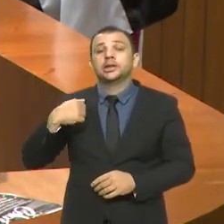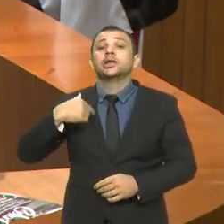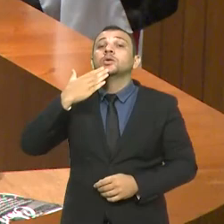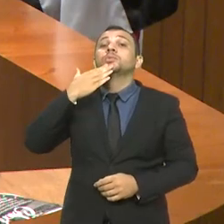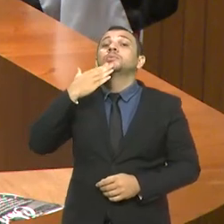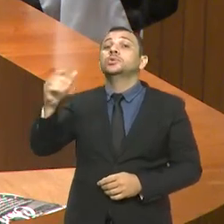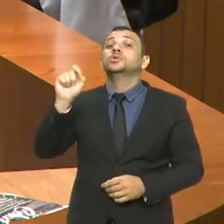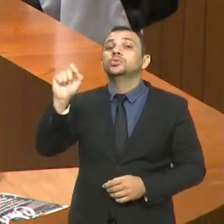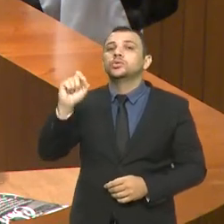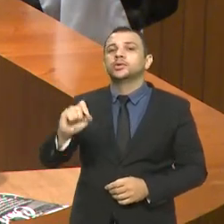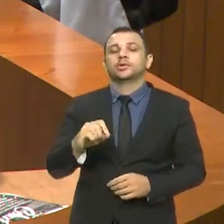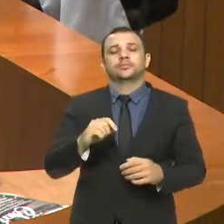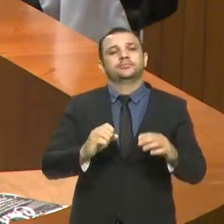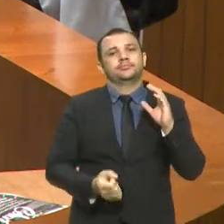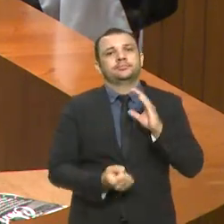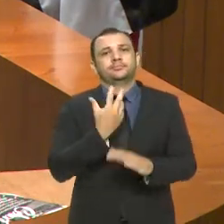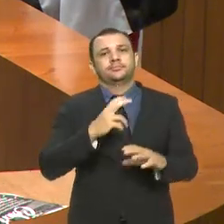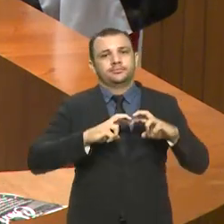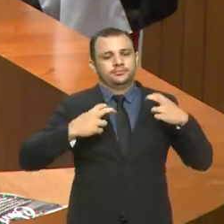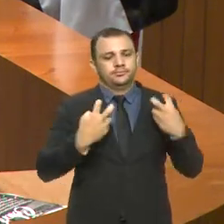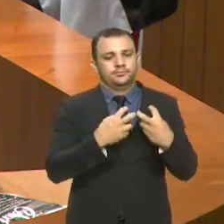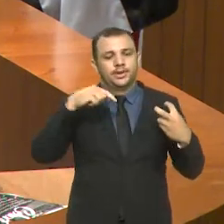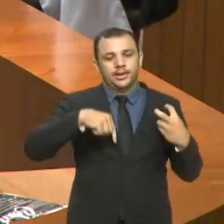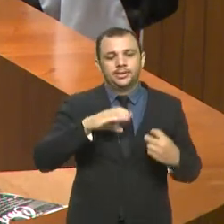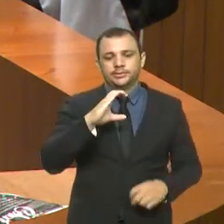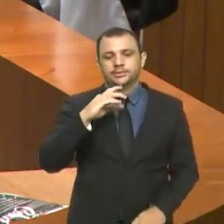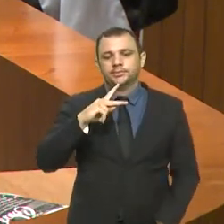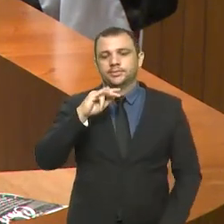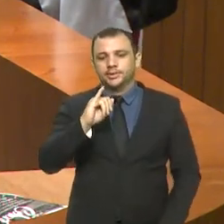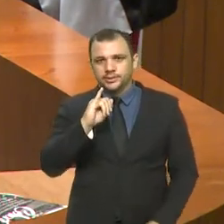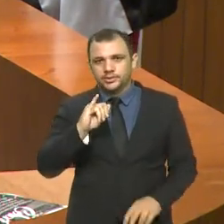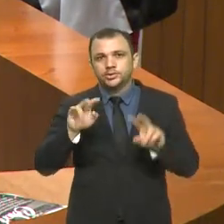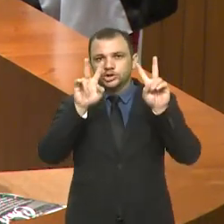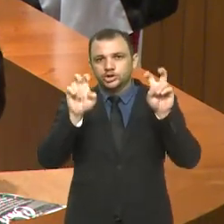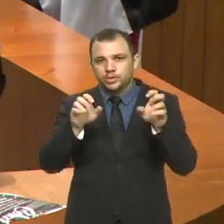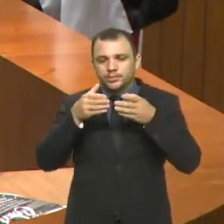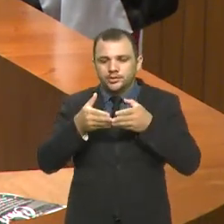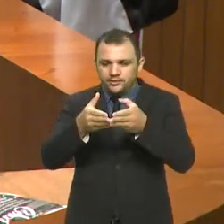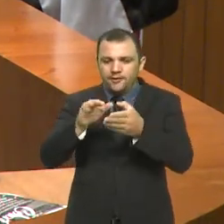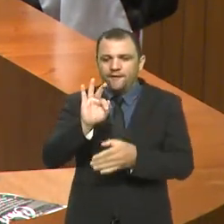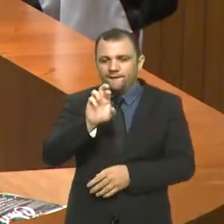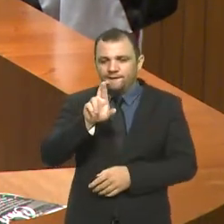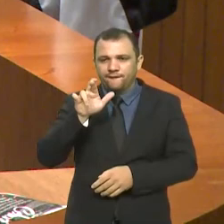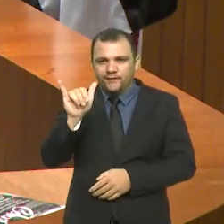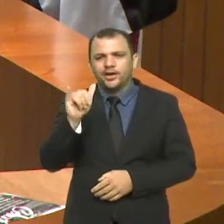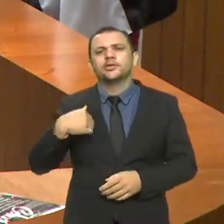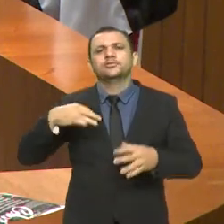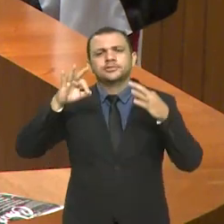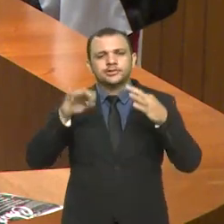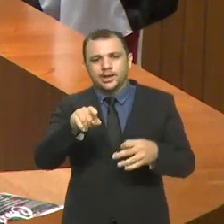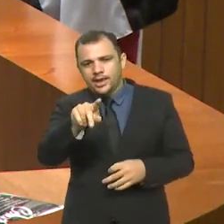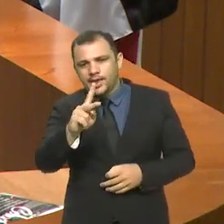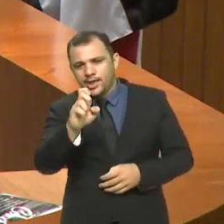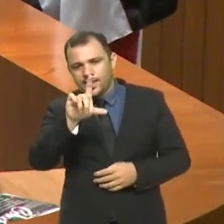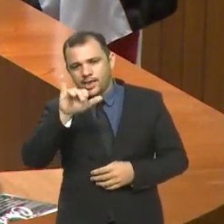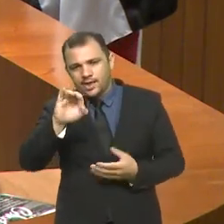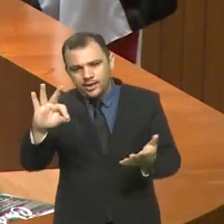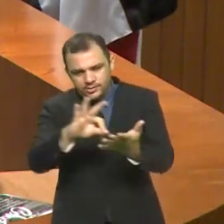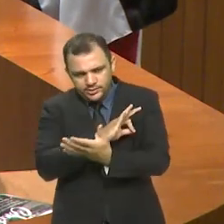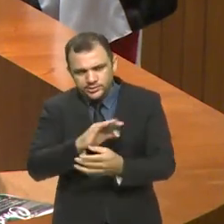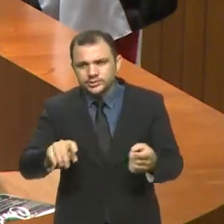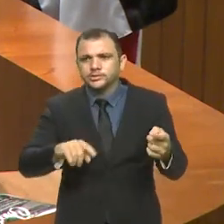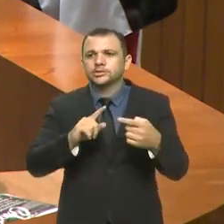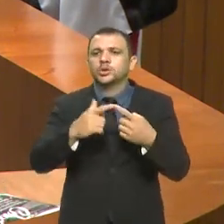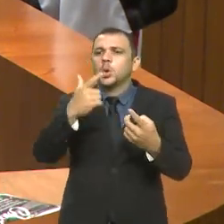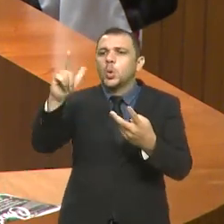CPI do PR. E eu tenho certeza que o deputado Hélio assina, outros deputados vão assinar nesta casa. Deputado Zé Inácio, que é baixadeiro,